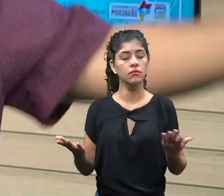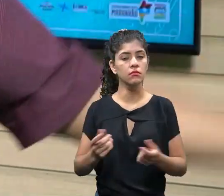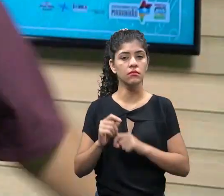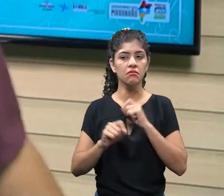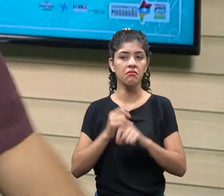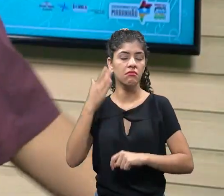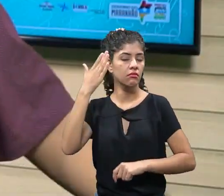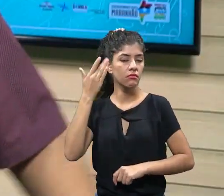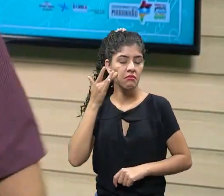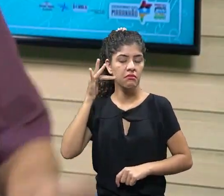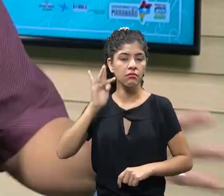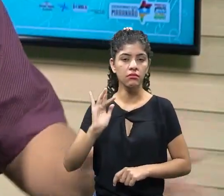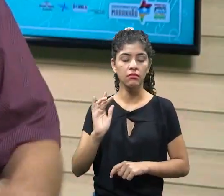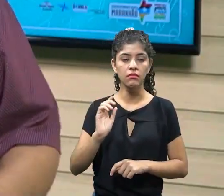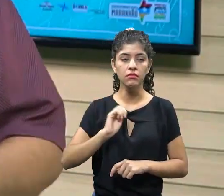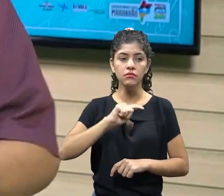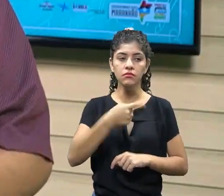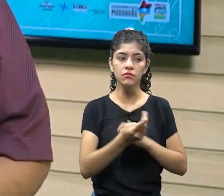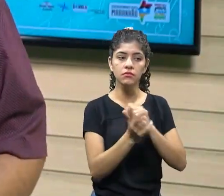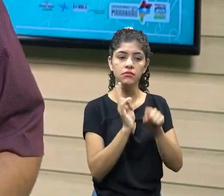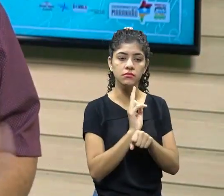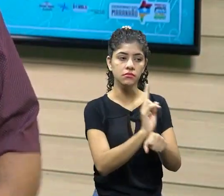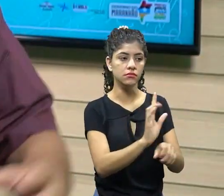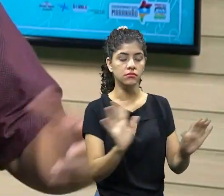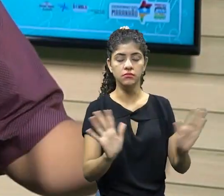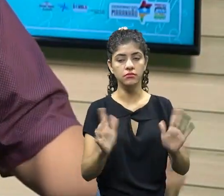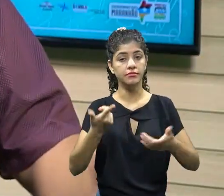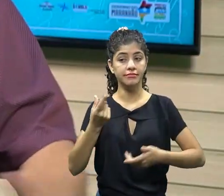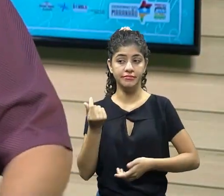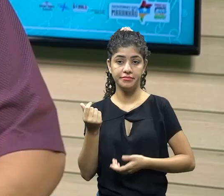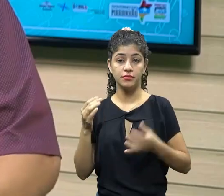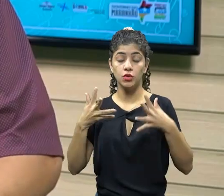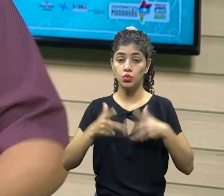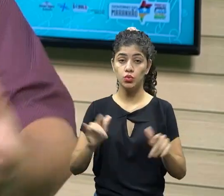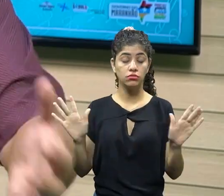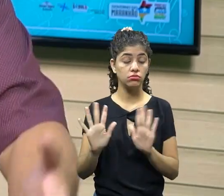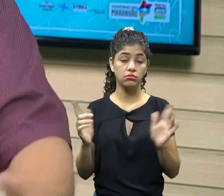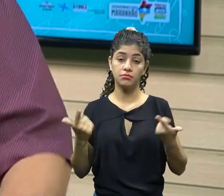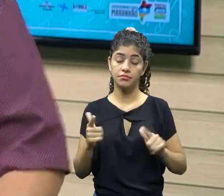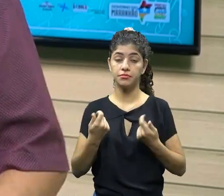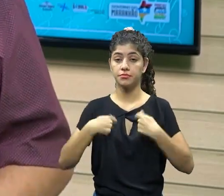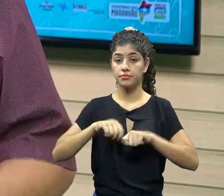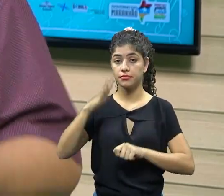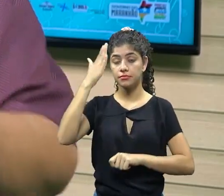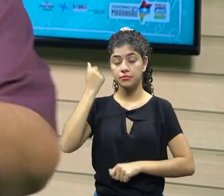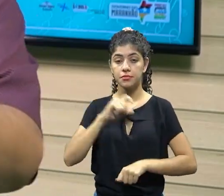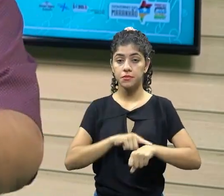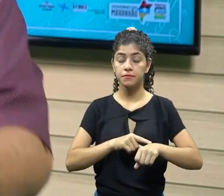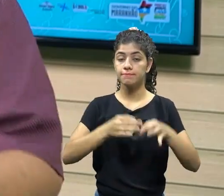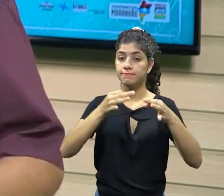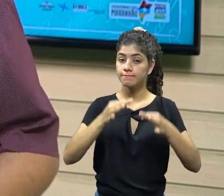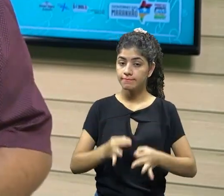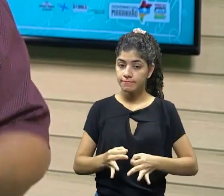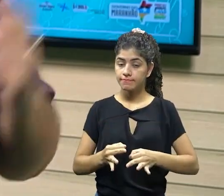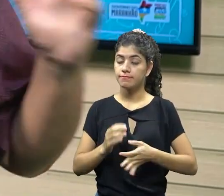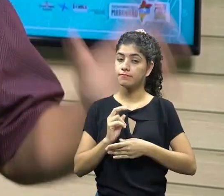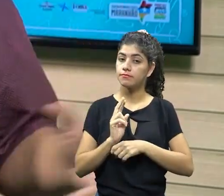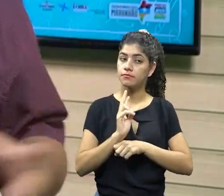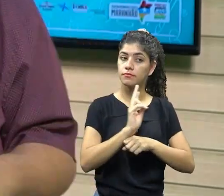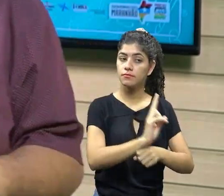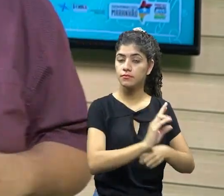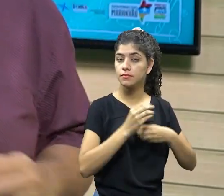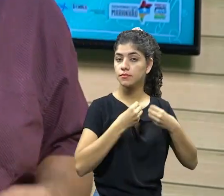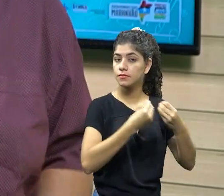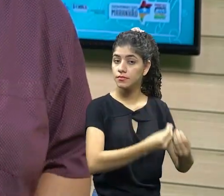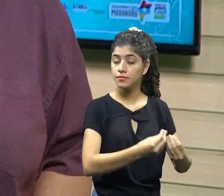para aplicar em todas as coisas, então eu tenho que saber o momento certo de investir para que não prejudique a